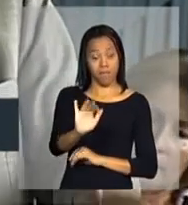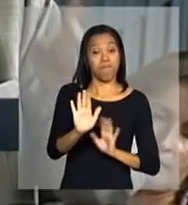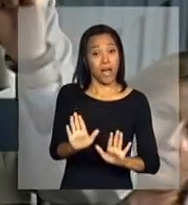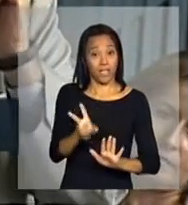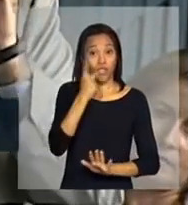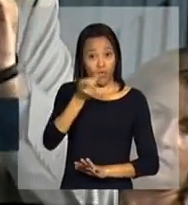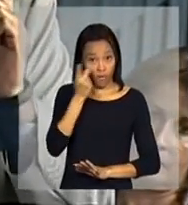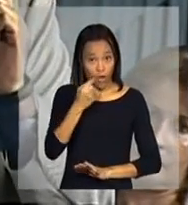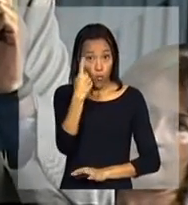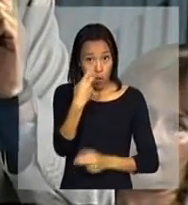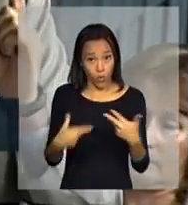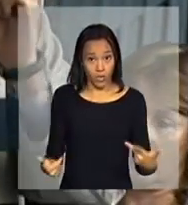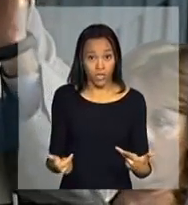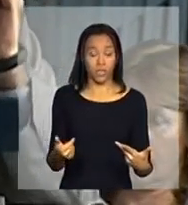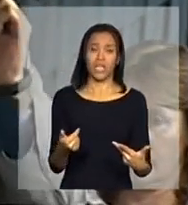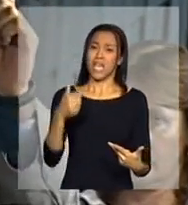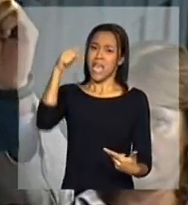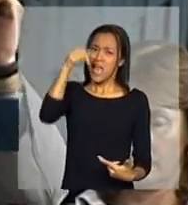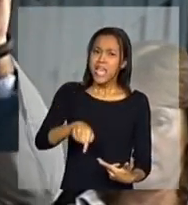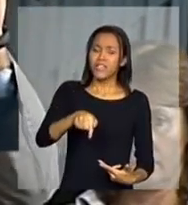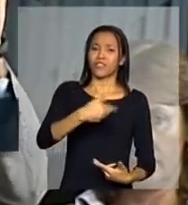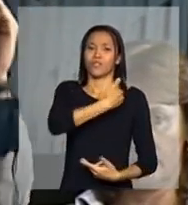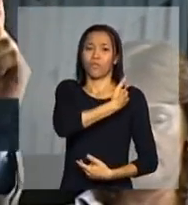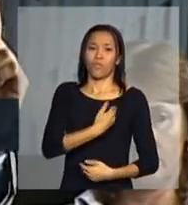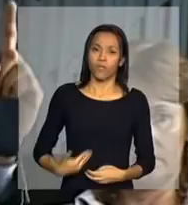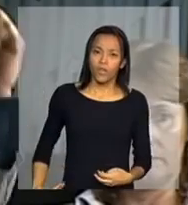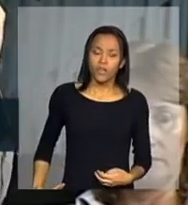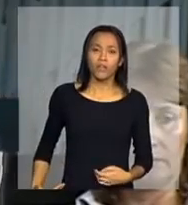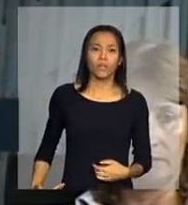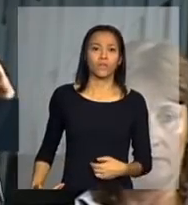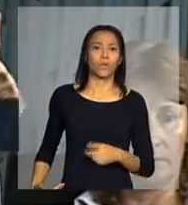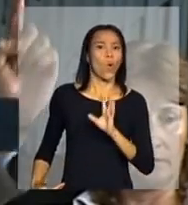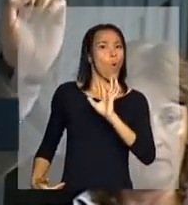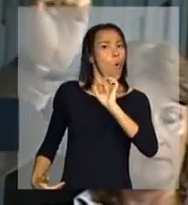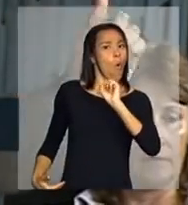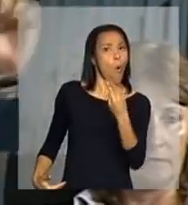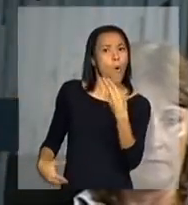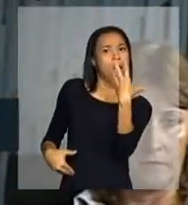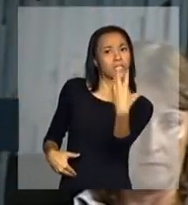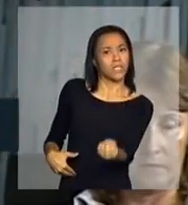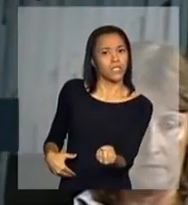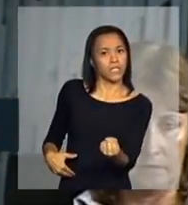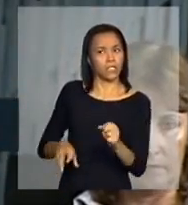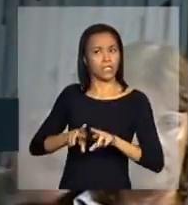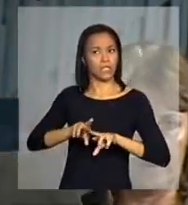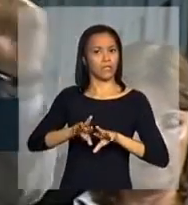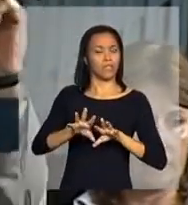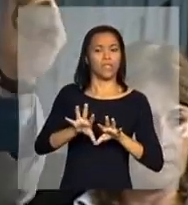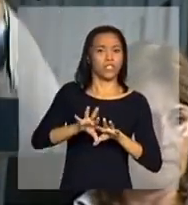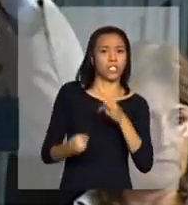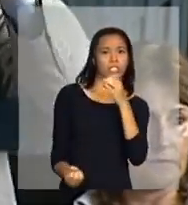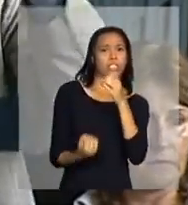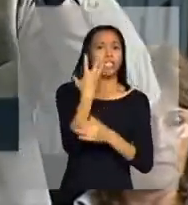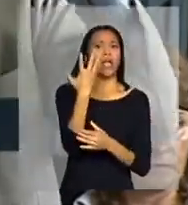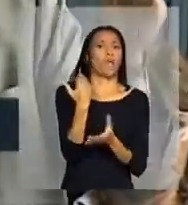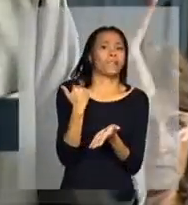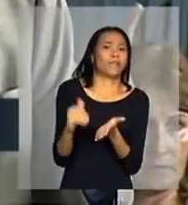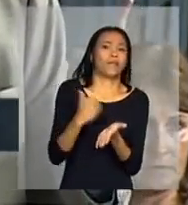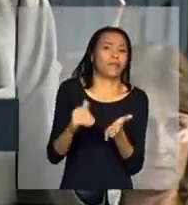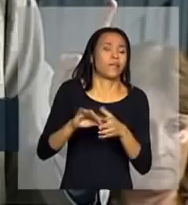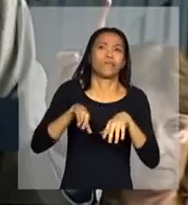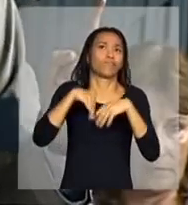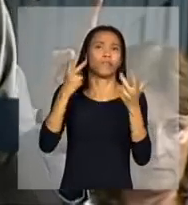em nenhum momento este governo cogitou ou cogita distinguir a FUNAI, ou de criar uma secretaria, seja